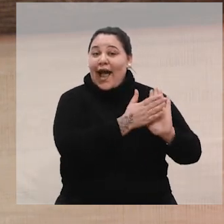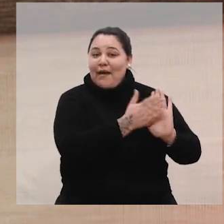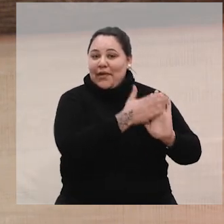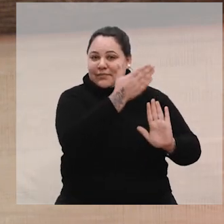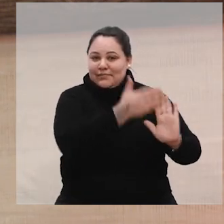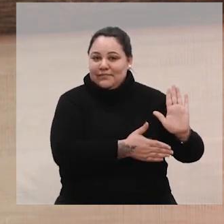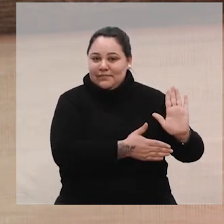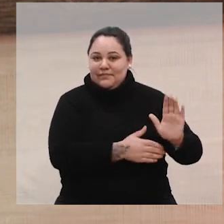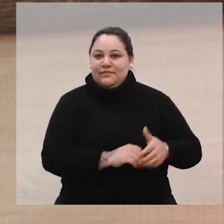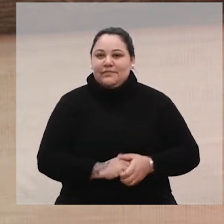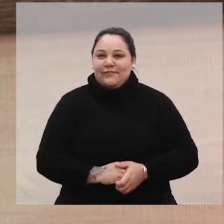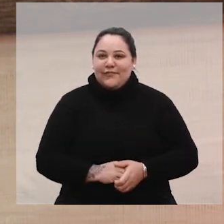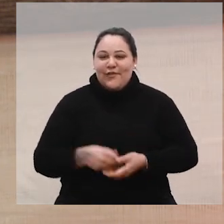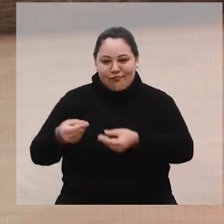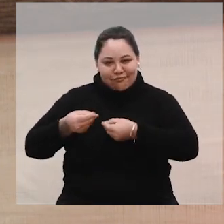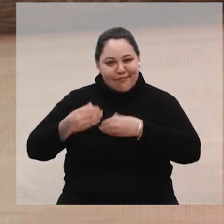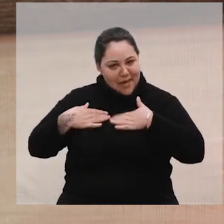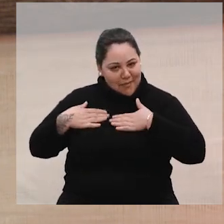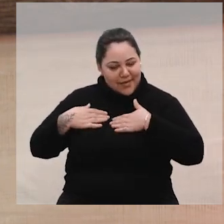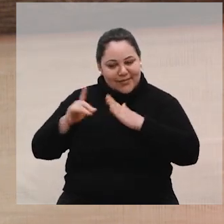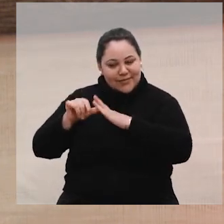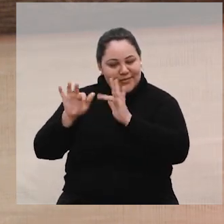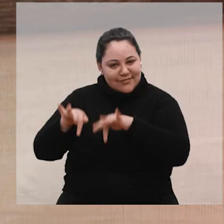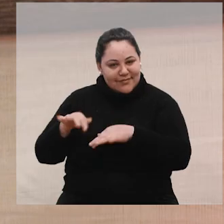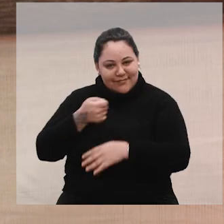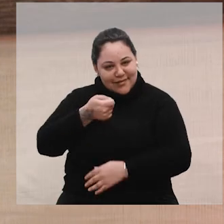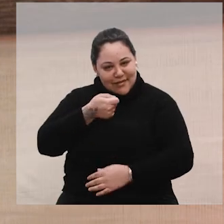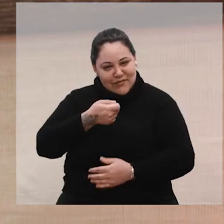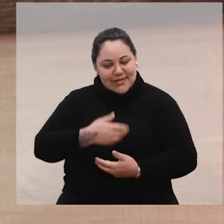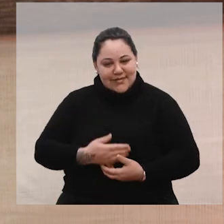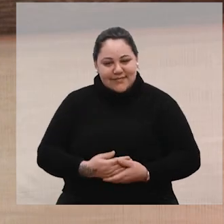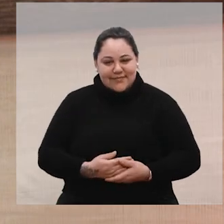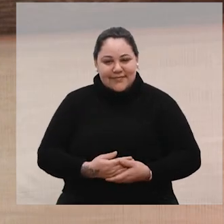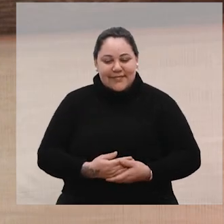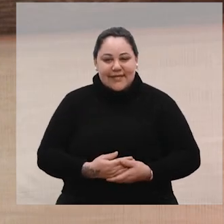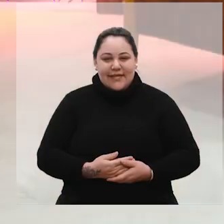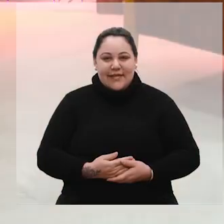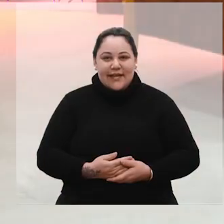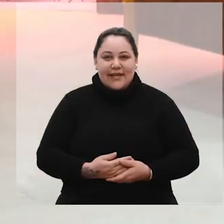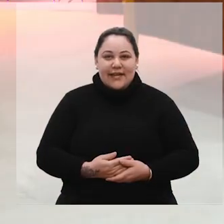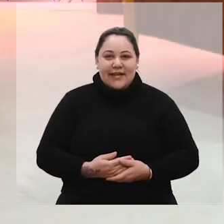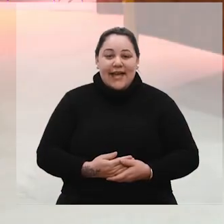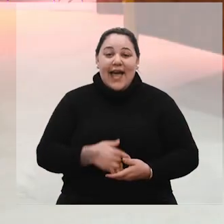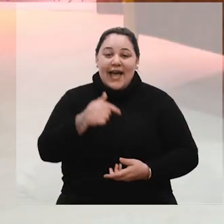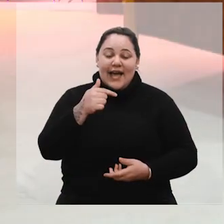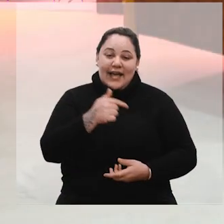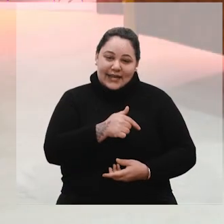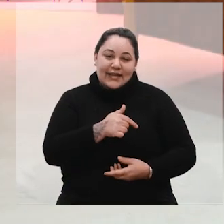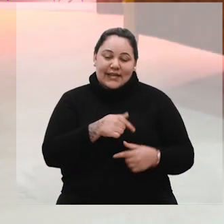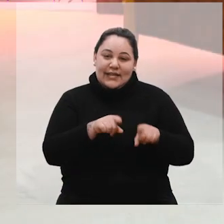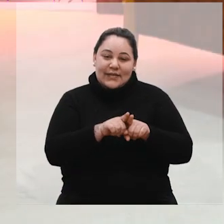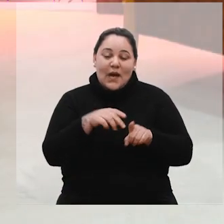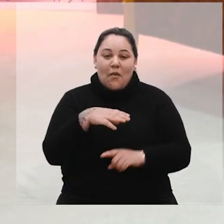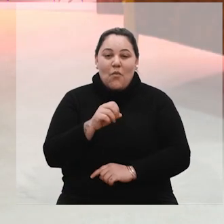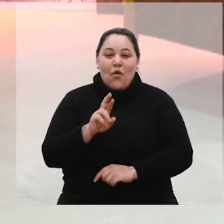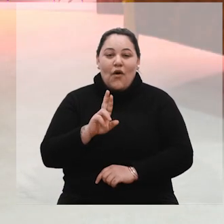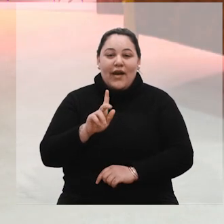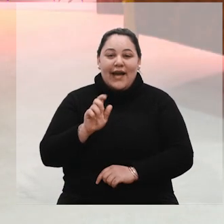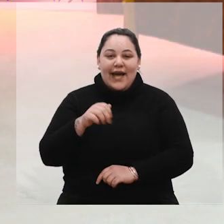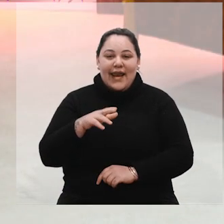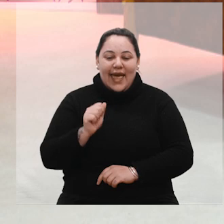beleza. Aqui tem mais um. Aliás, eu vou ficar com esse, então, depois que terminar a entrevista. Aqui, devidamente, a